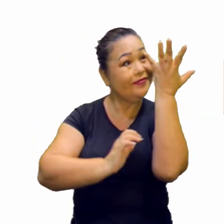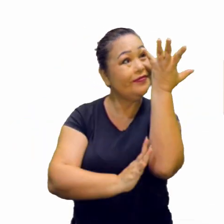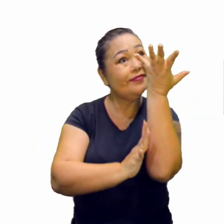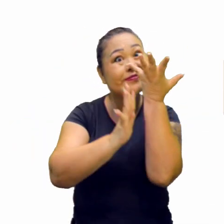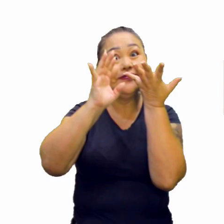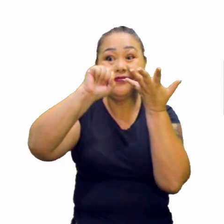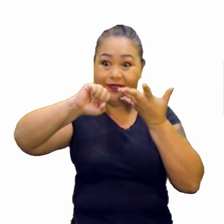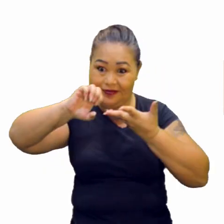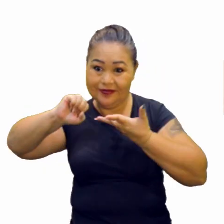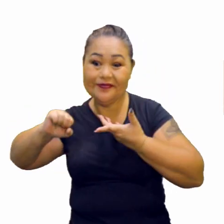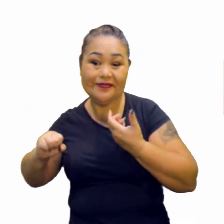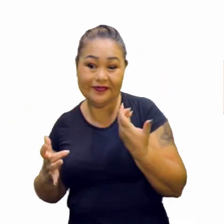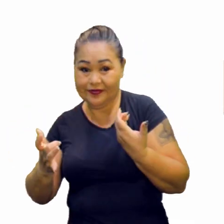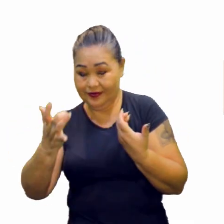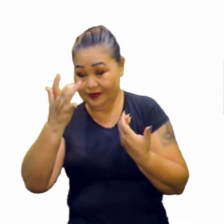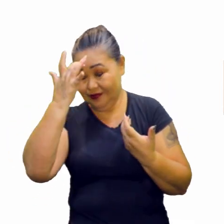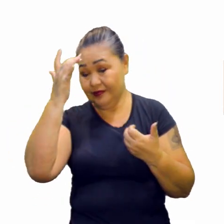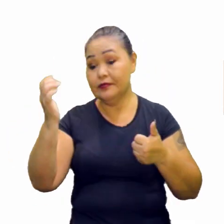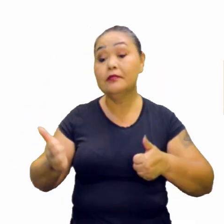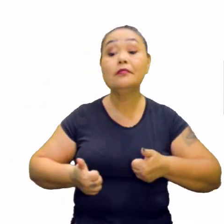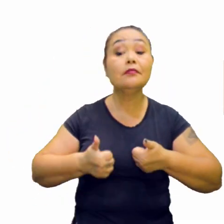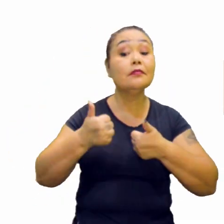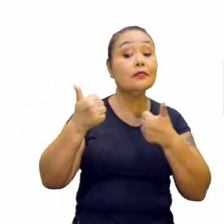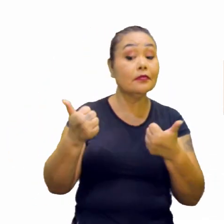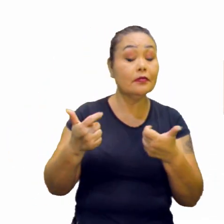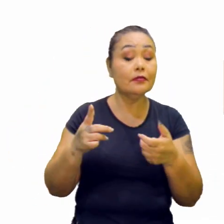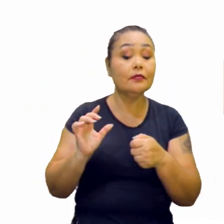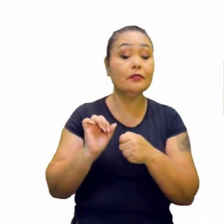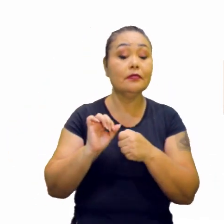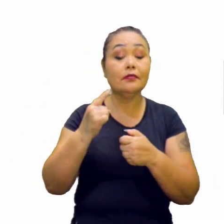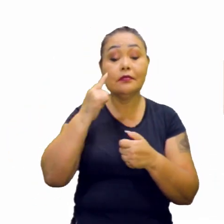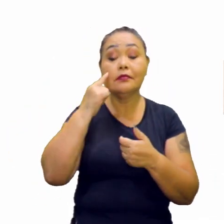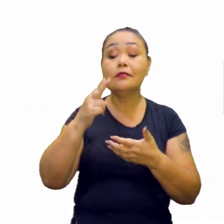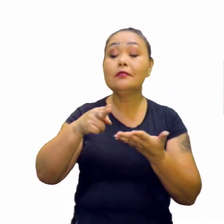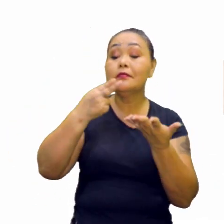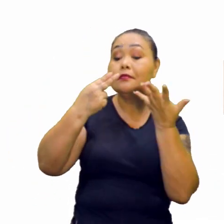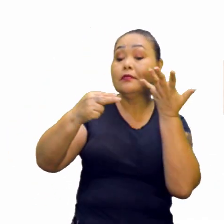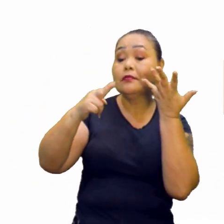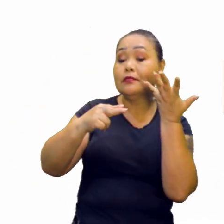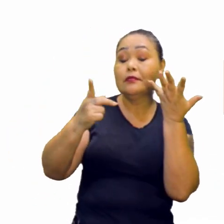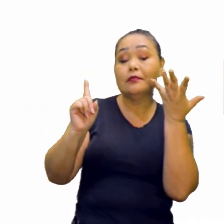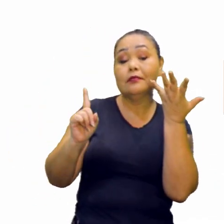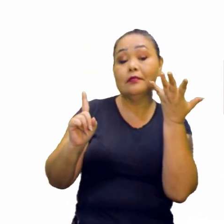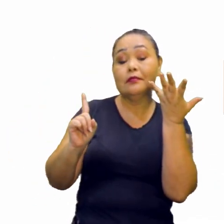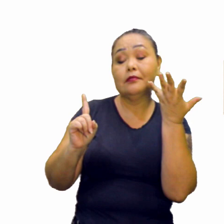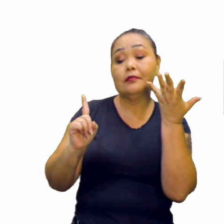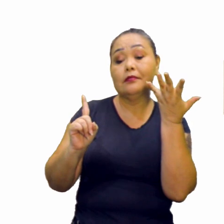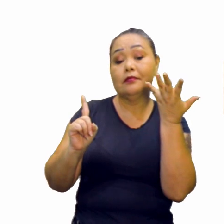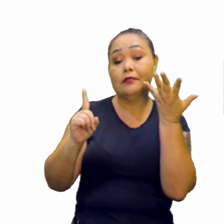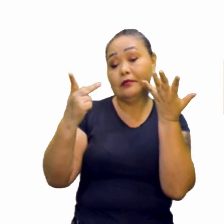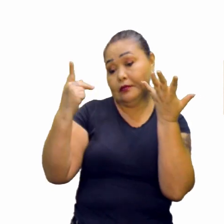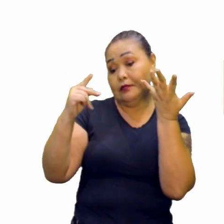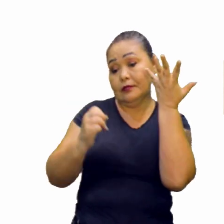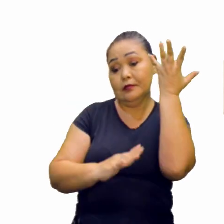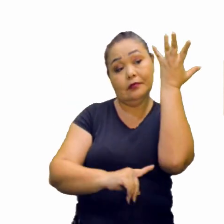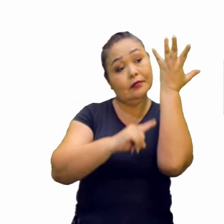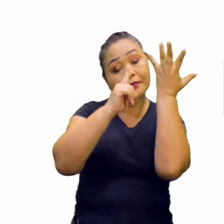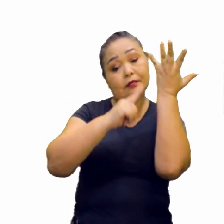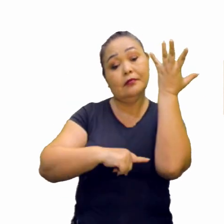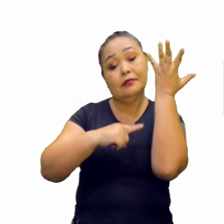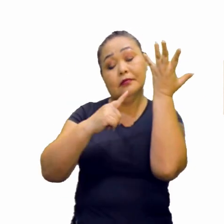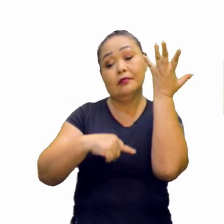melhora o processo de dinamizar os nutrientes para essa planta, pois ela